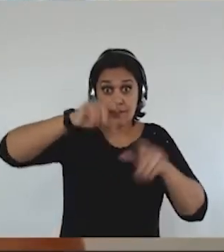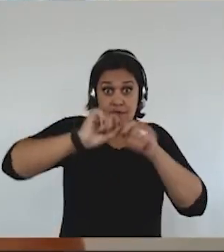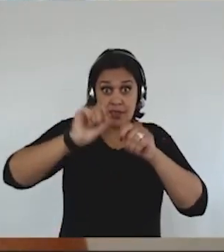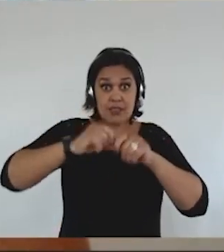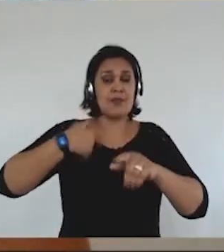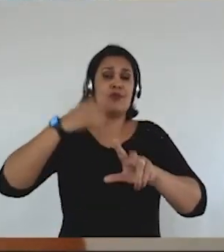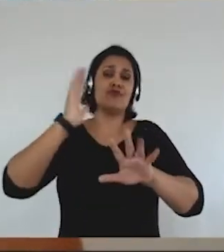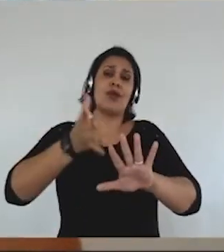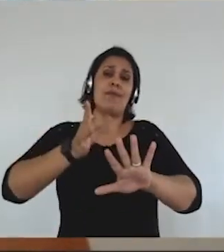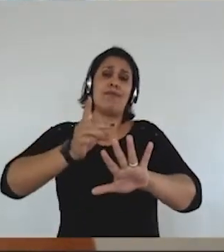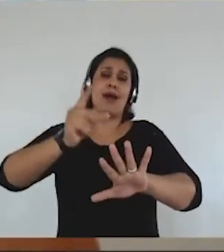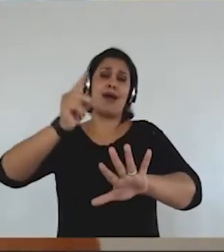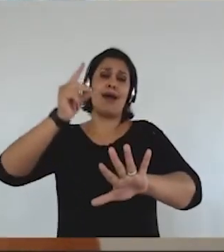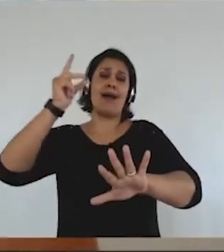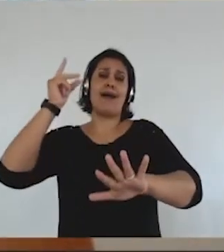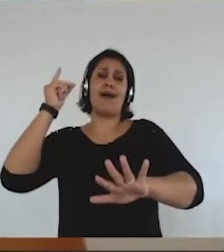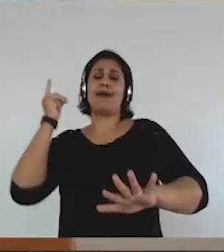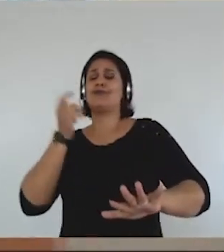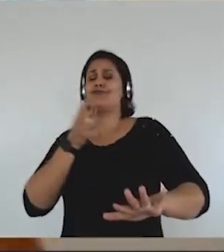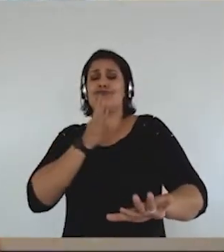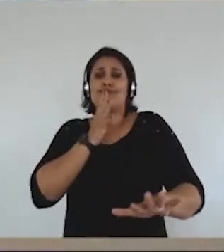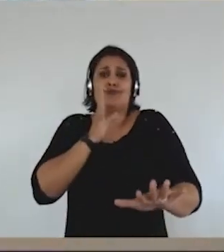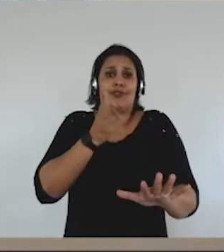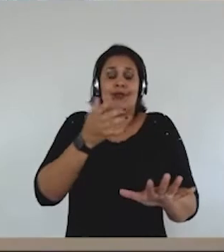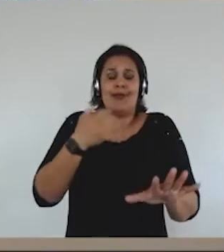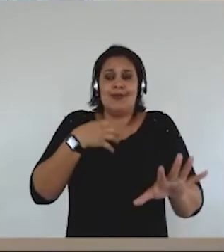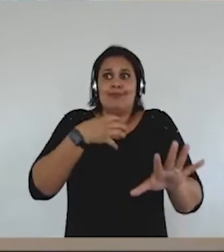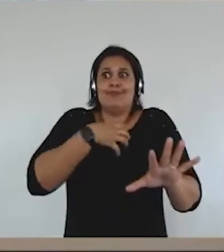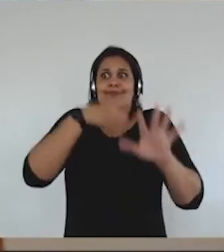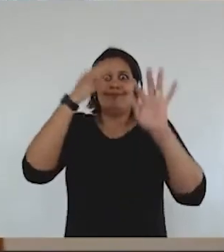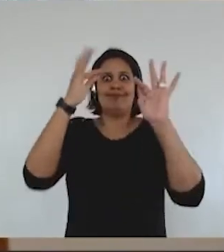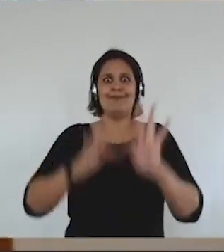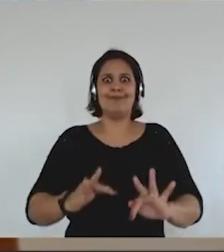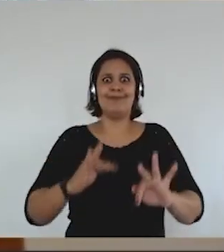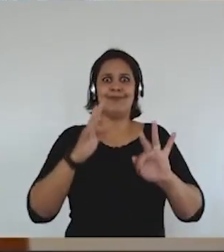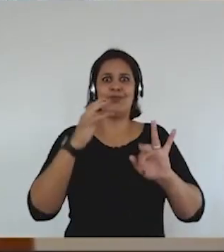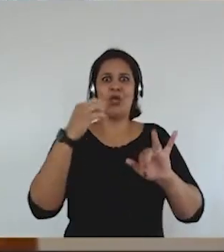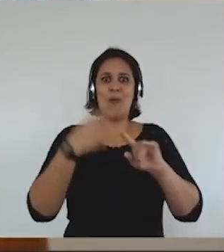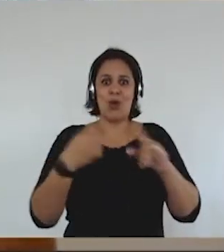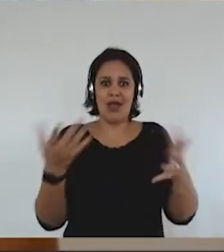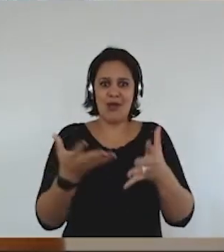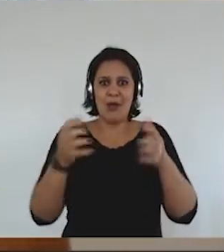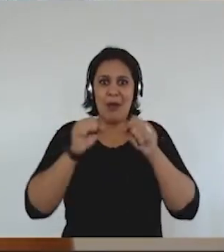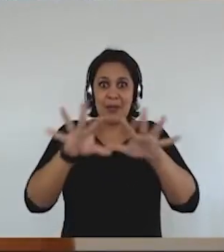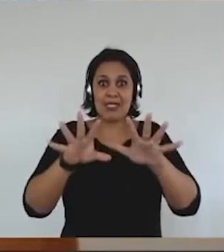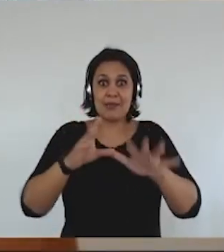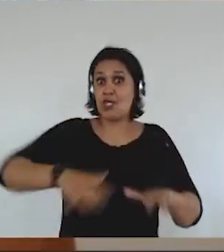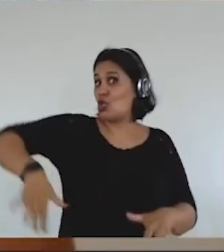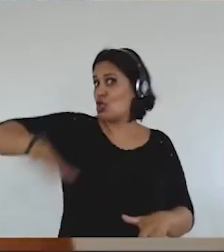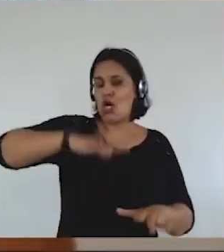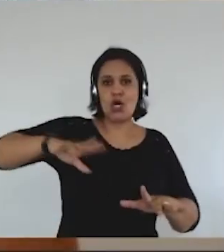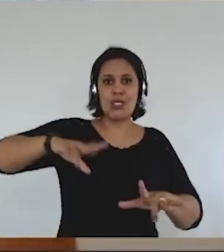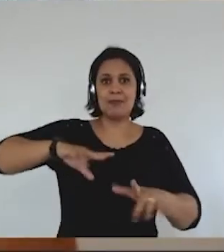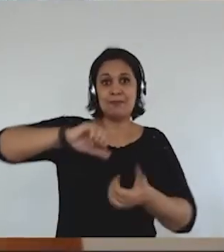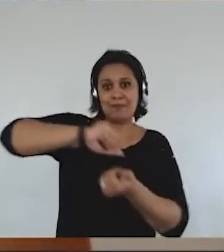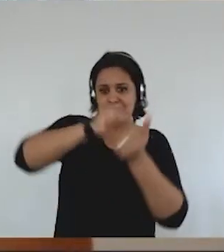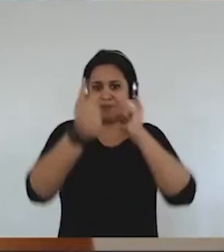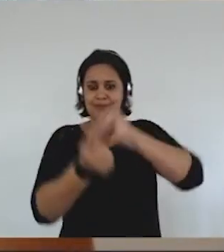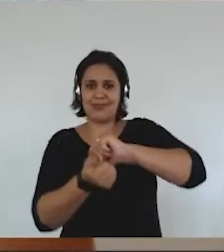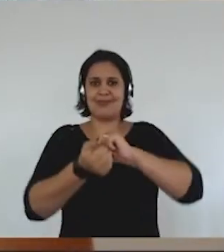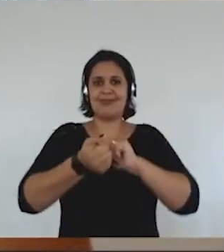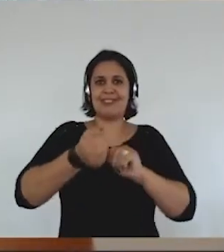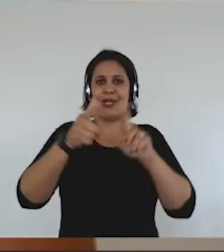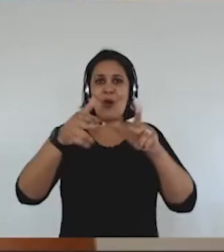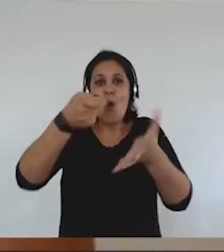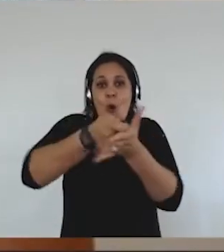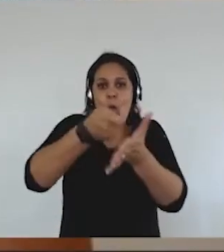eu já faço isso há muitos anos e eu fiquei muito feliz, por um lado, com essa pandemia, porque todo mundo se obrigou a utilizar os meios eletrônicos.